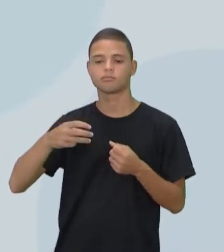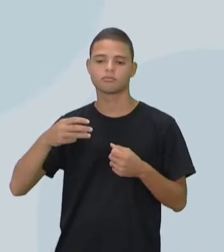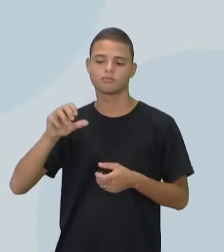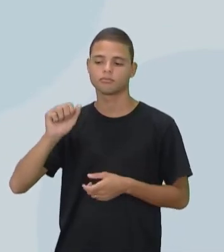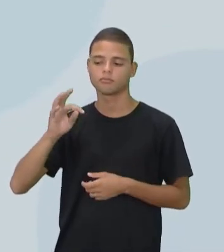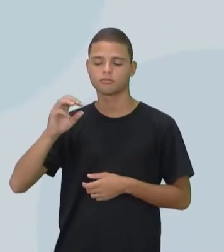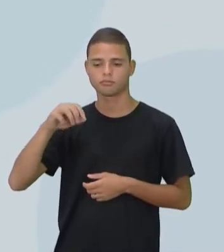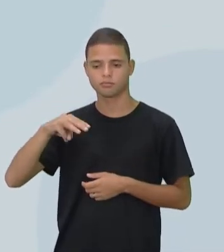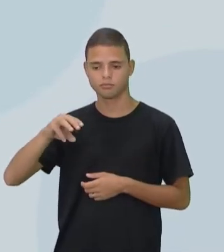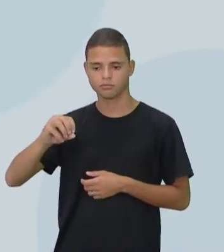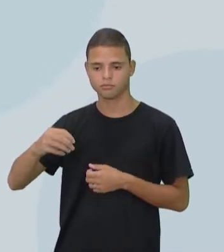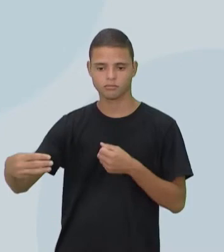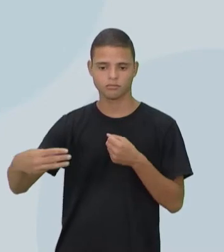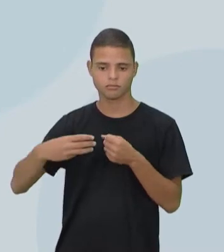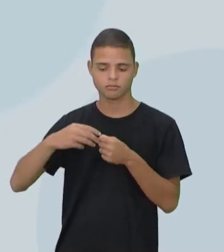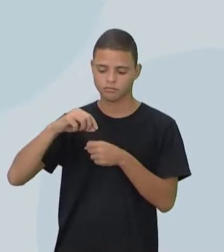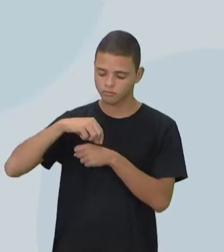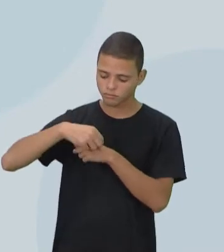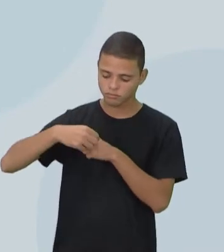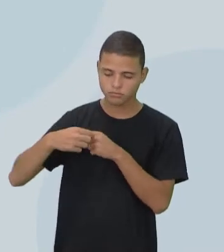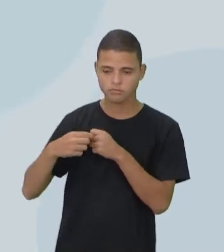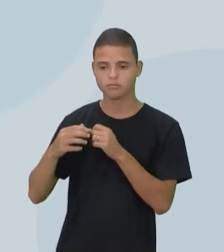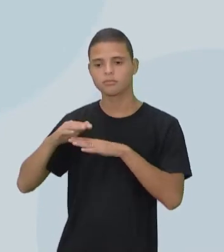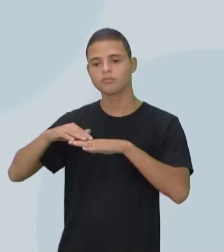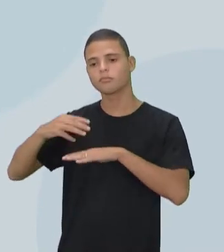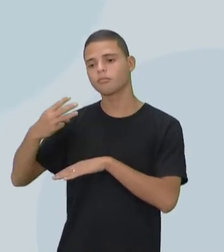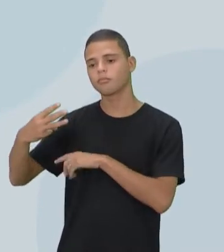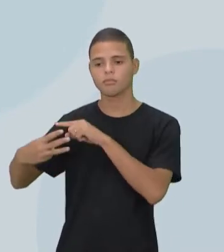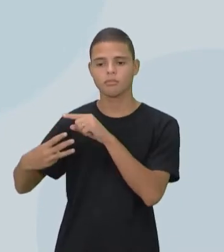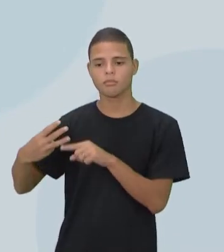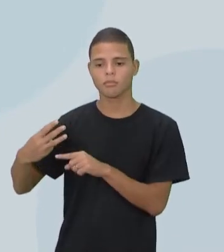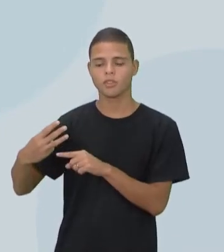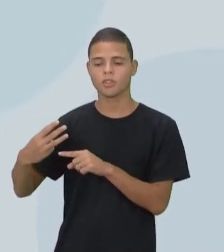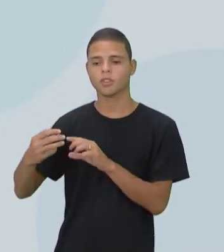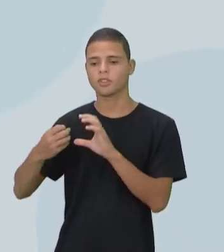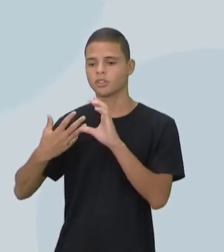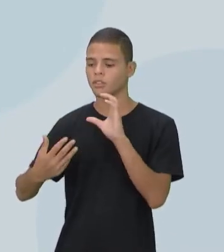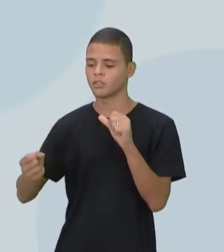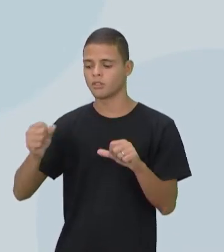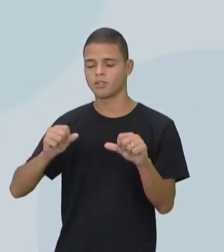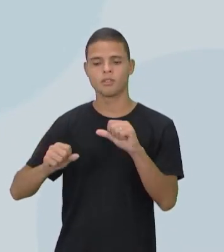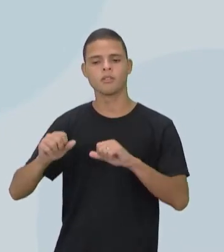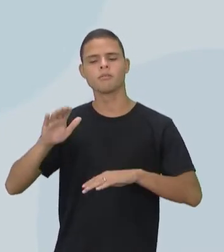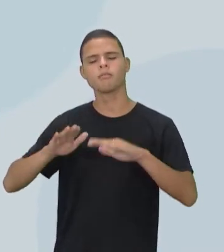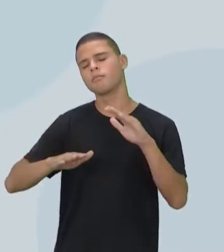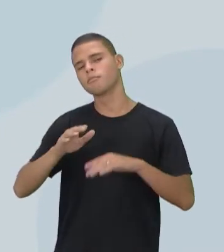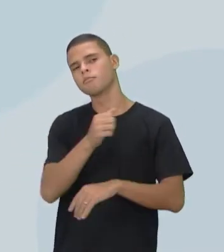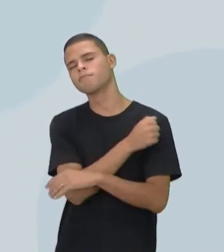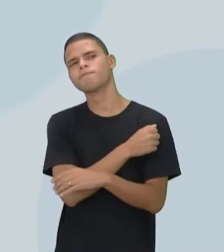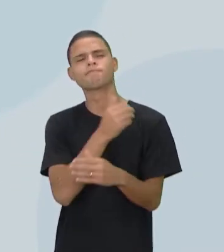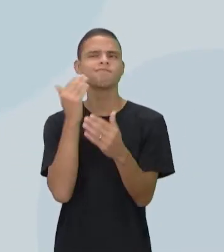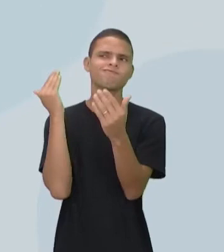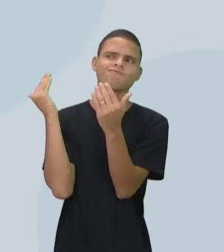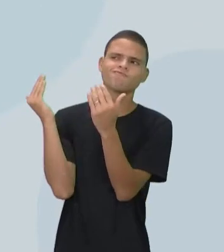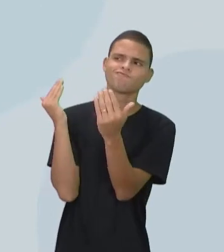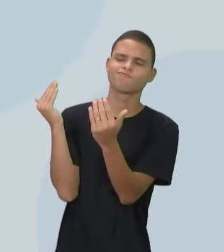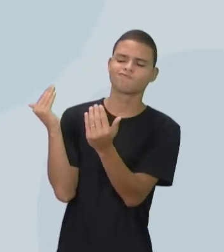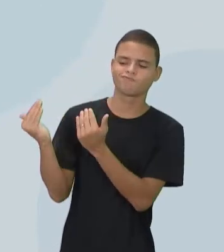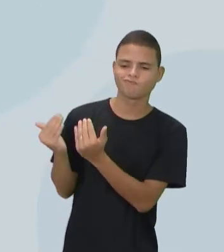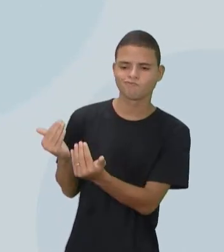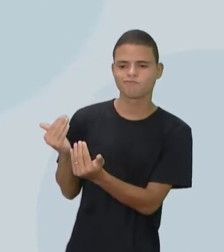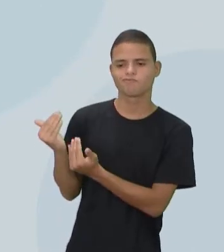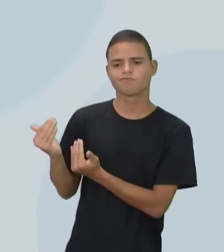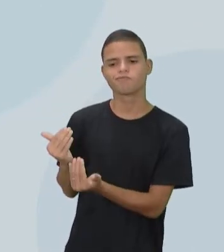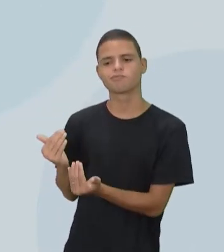átomos e 3 elementos químicos. Às vezes o aluno pode ficar assim meio em dúvida, mas esse elemento químico não é a mesma